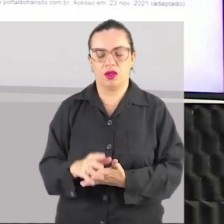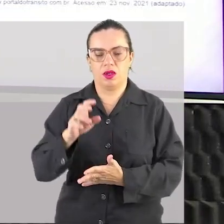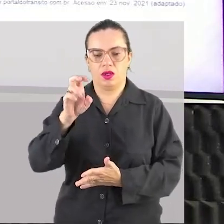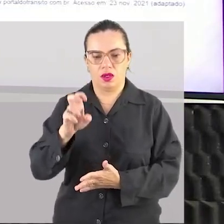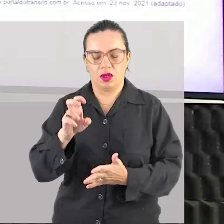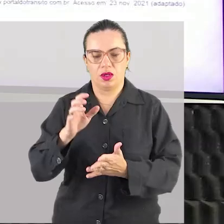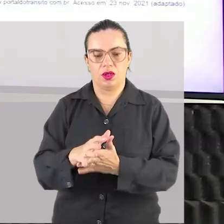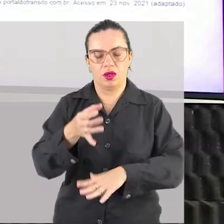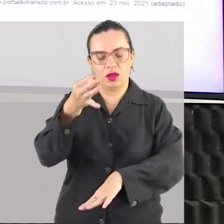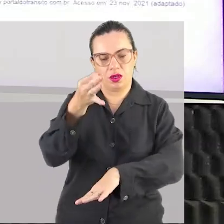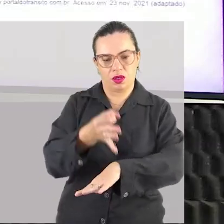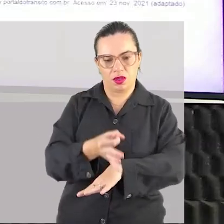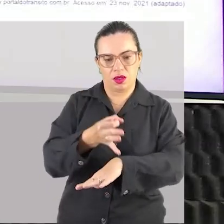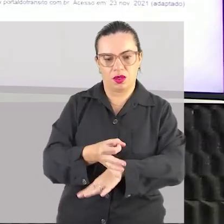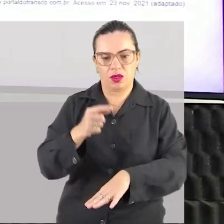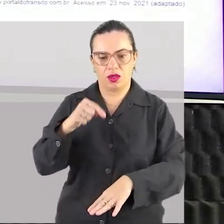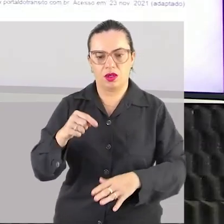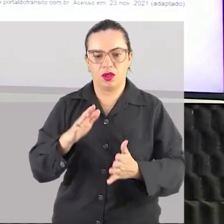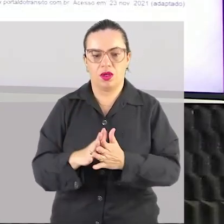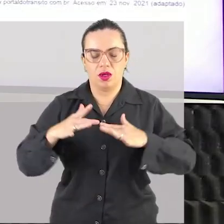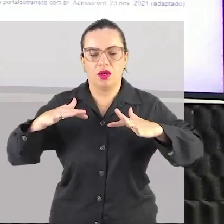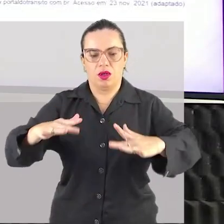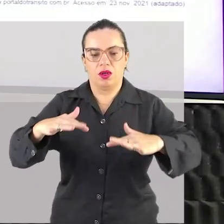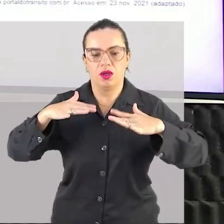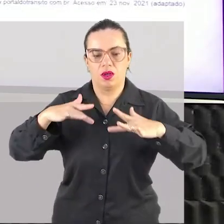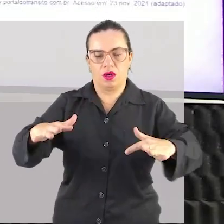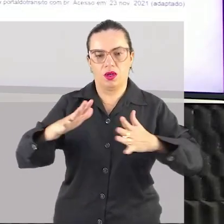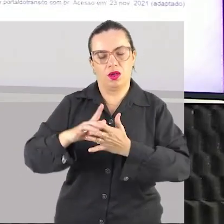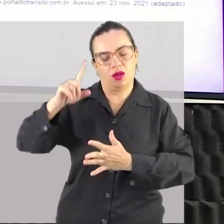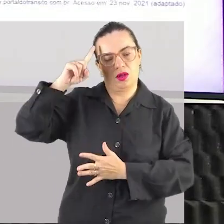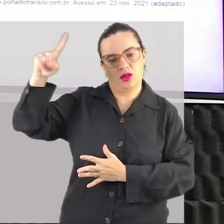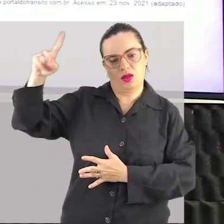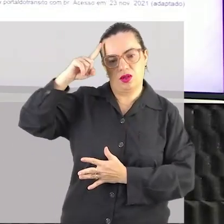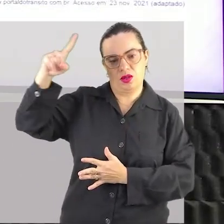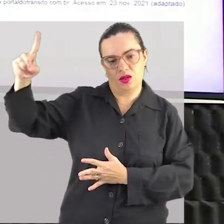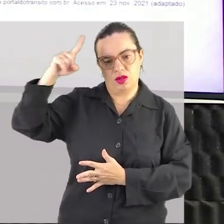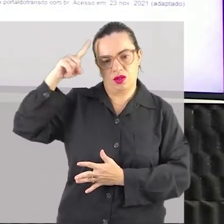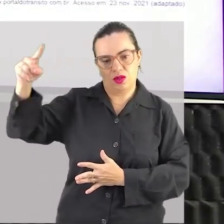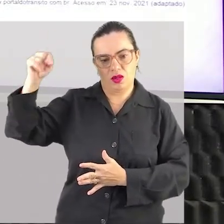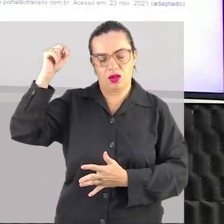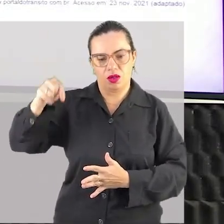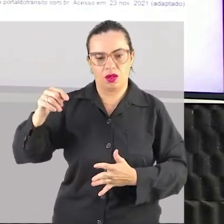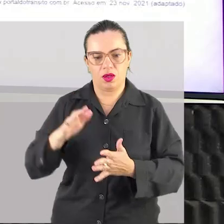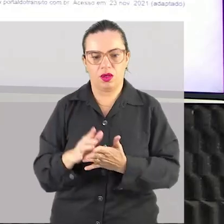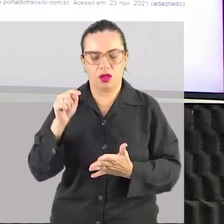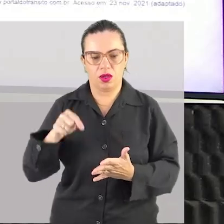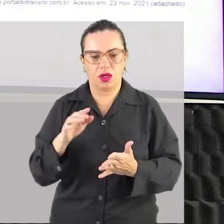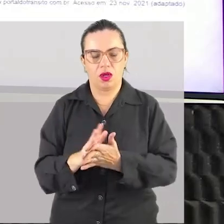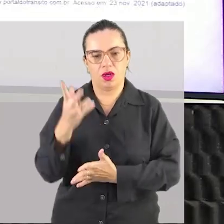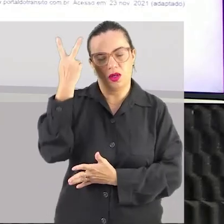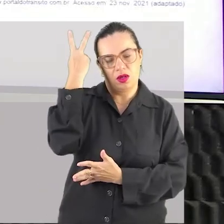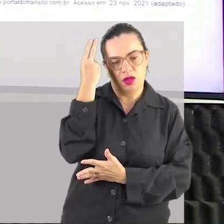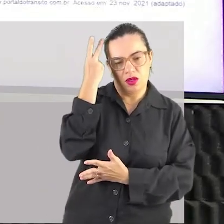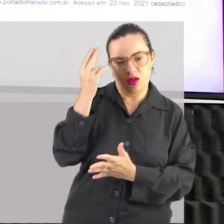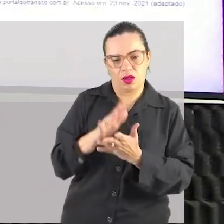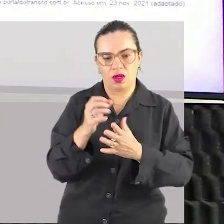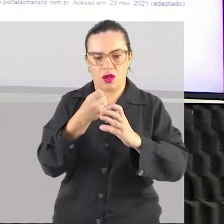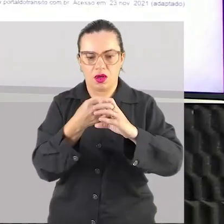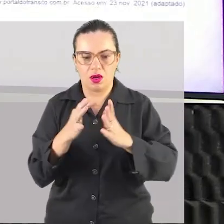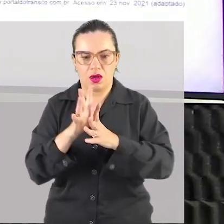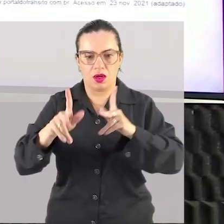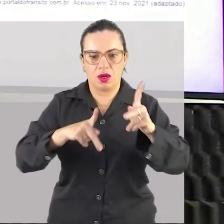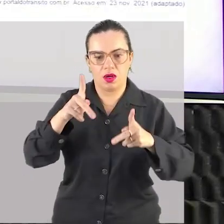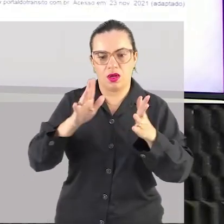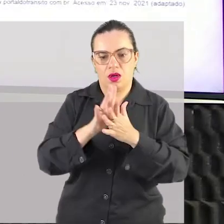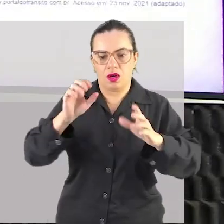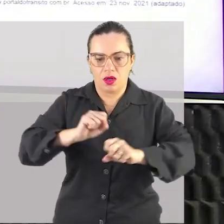aí um movimento diário certo isso aí já é um Clichê dentro da caracterização dos movimentos populacionais e evidentemente